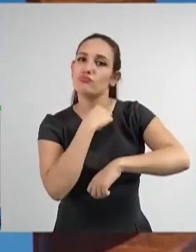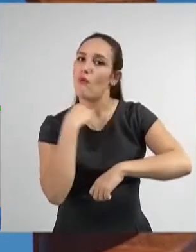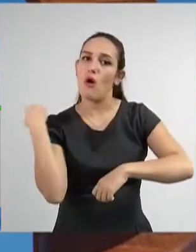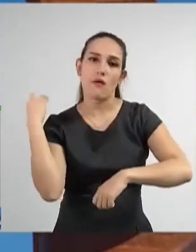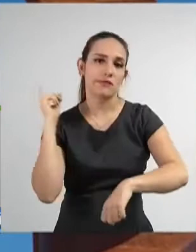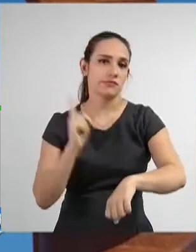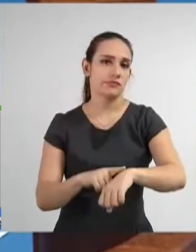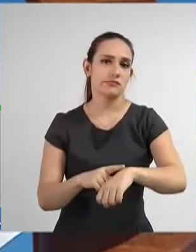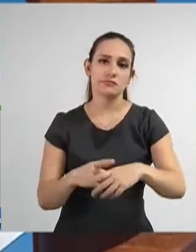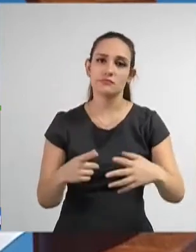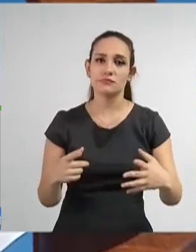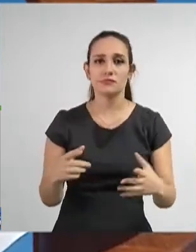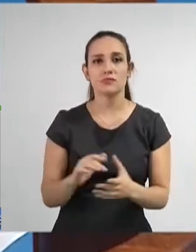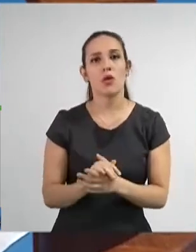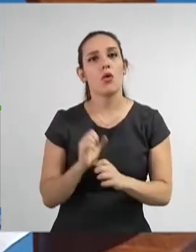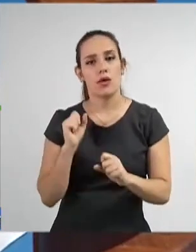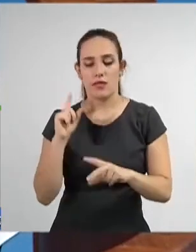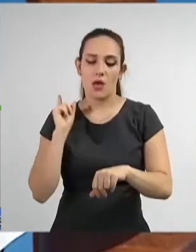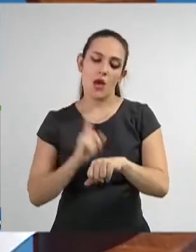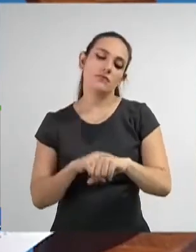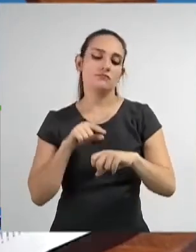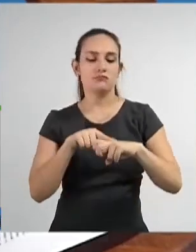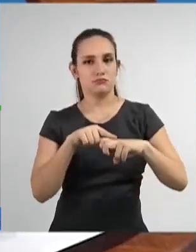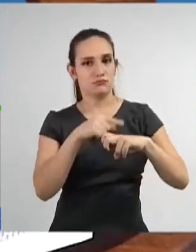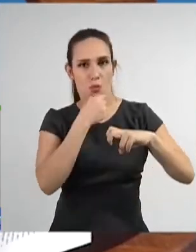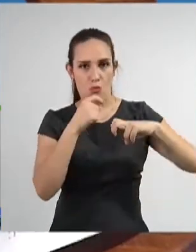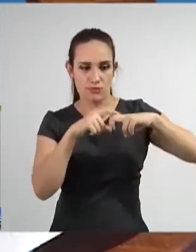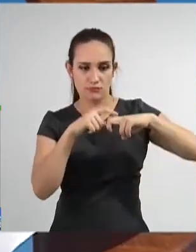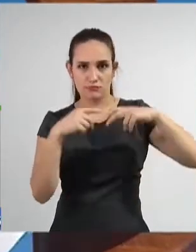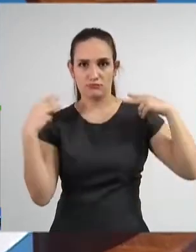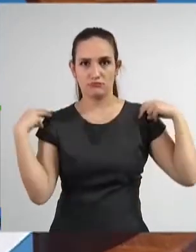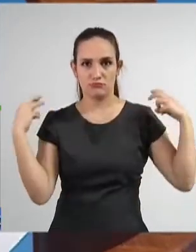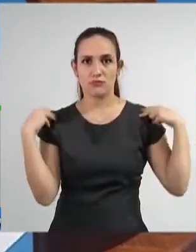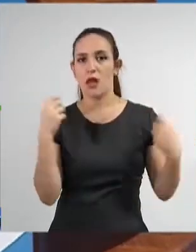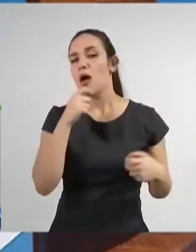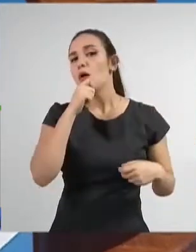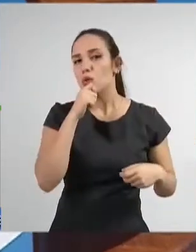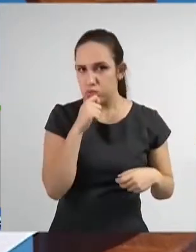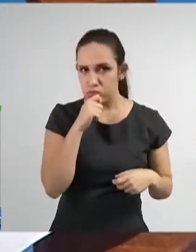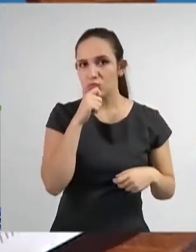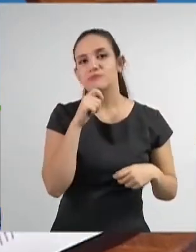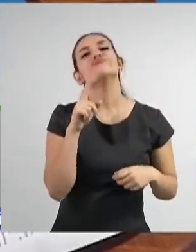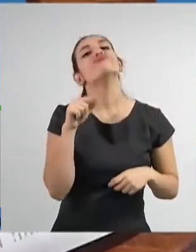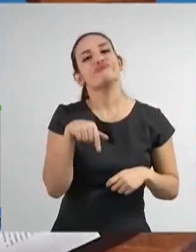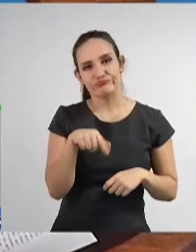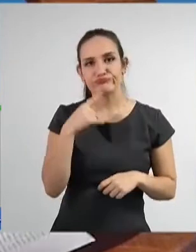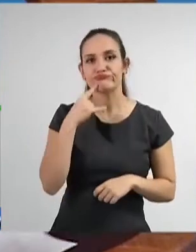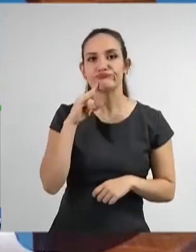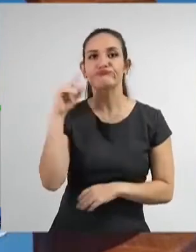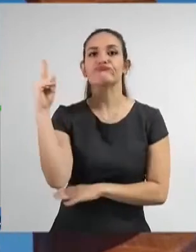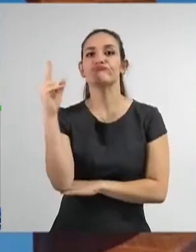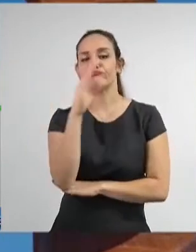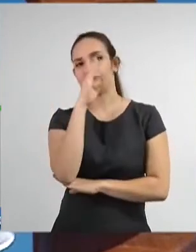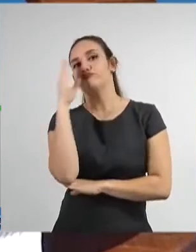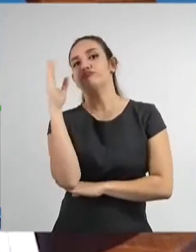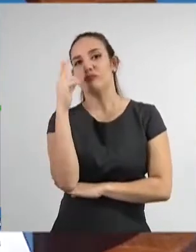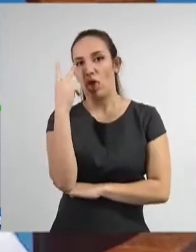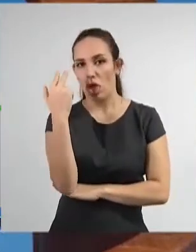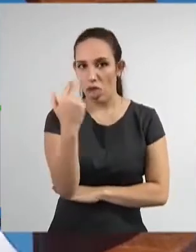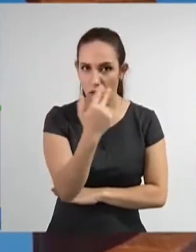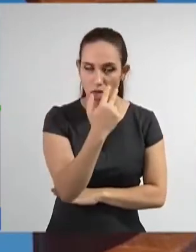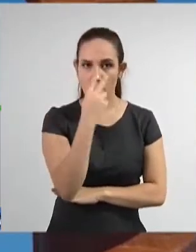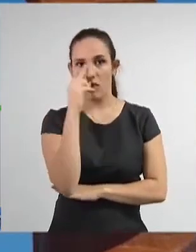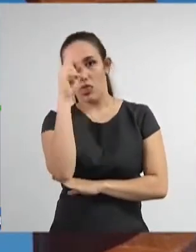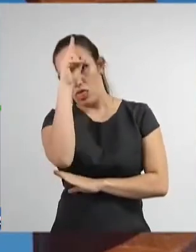local. E o teste do bafômetro, o teste de alcoolemia, apontou a embriaguez do motorista, que foi autuado em flagrante e admitiu,